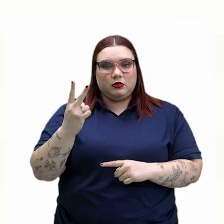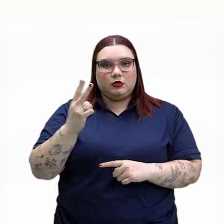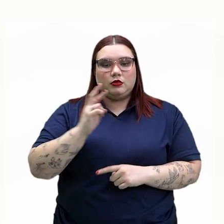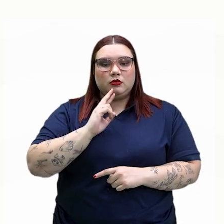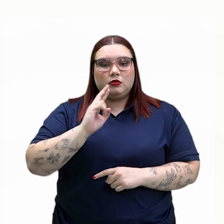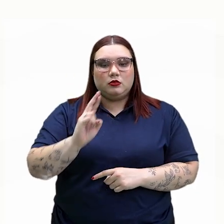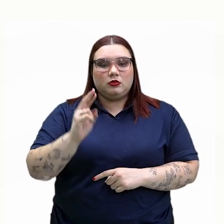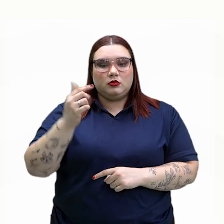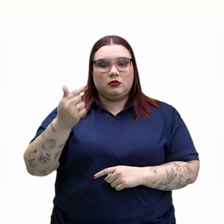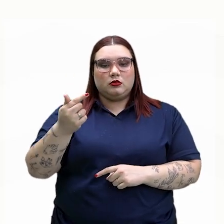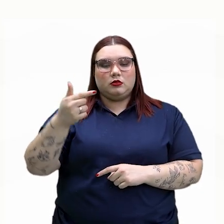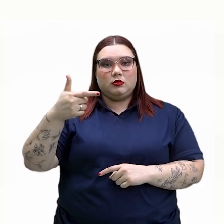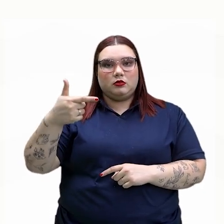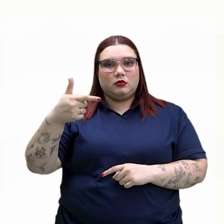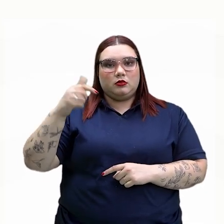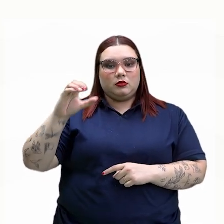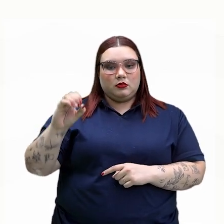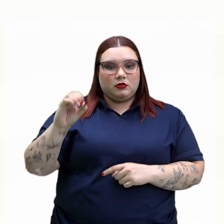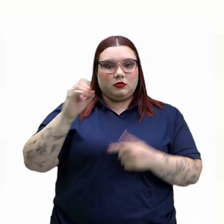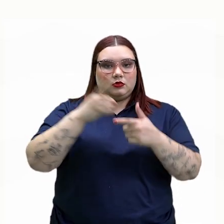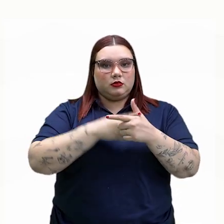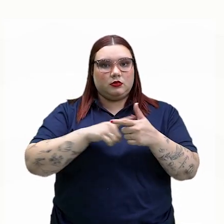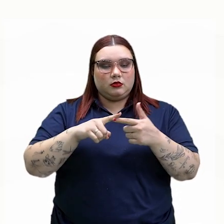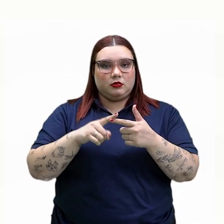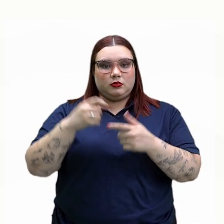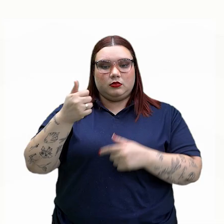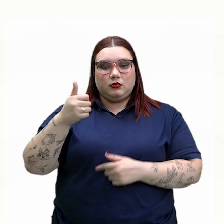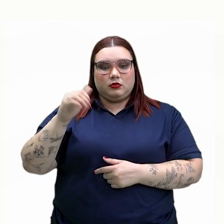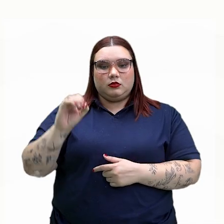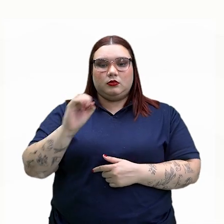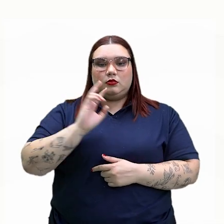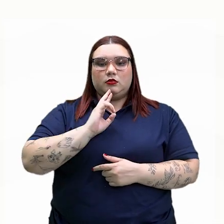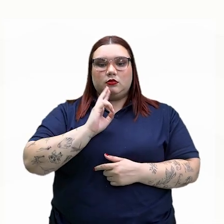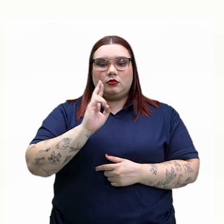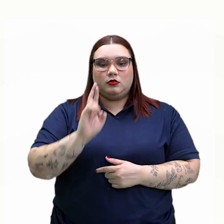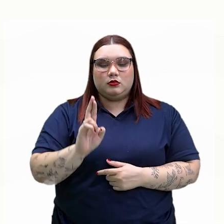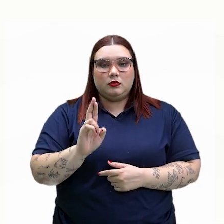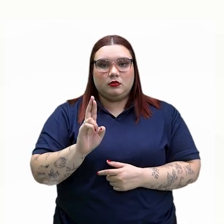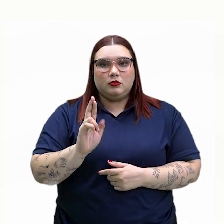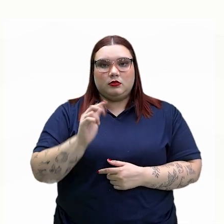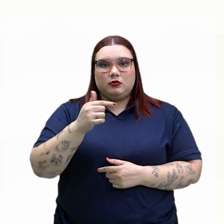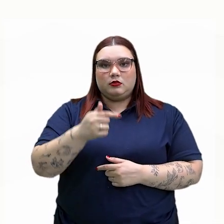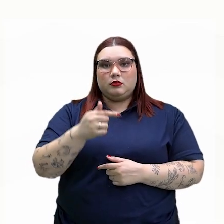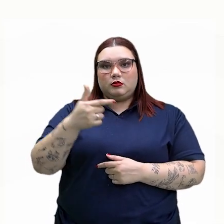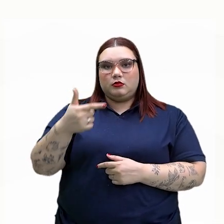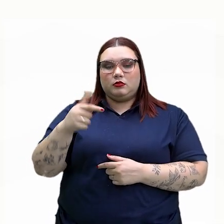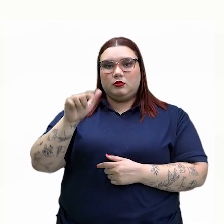2 vezes 360 dá 720, dividido por